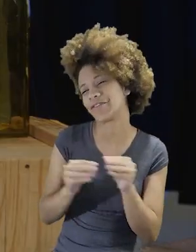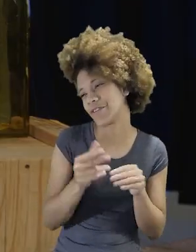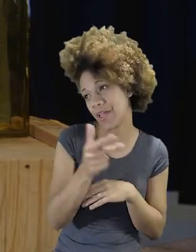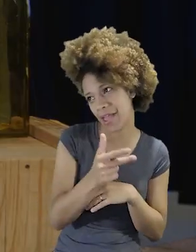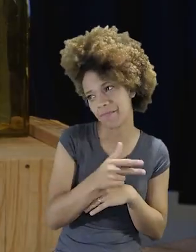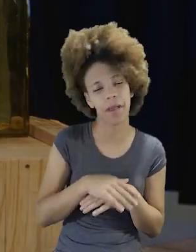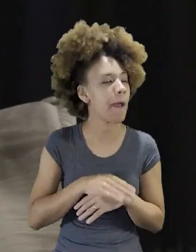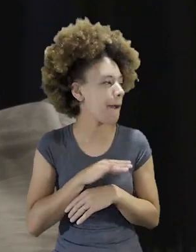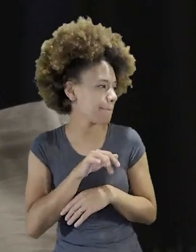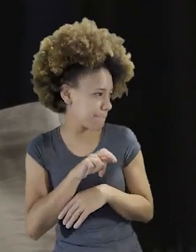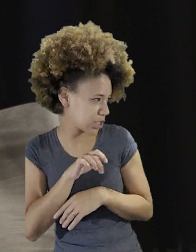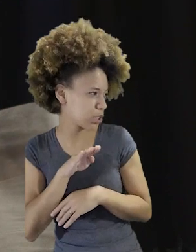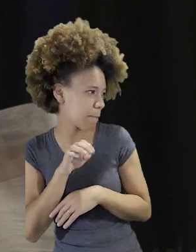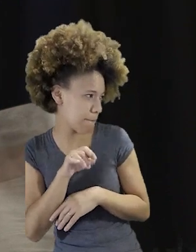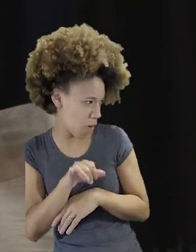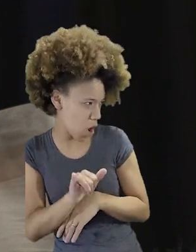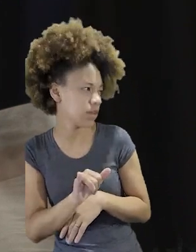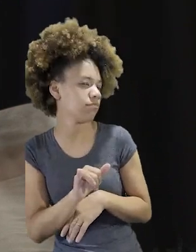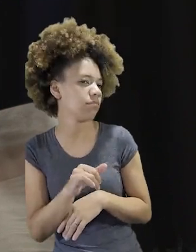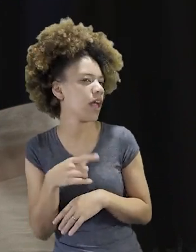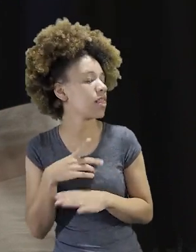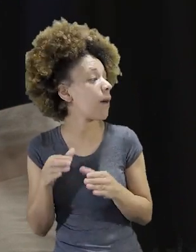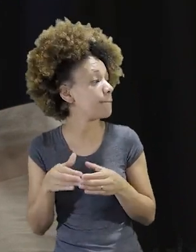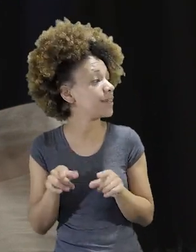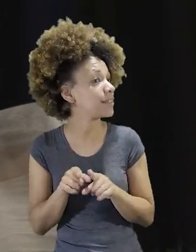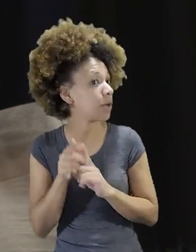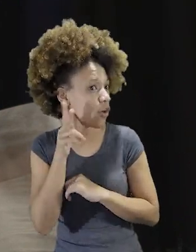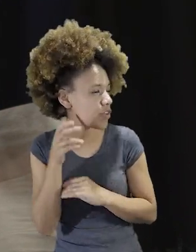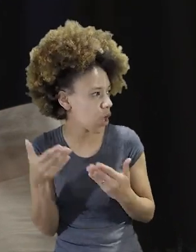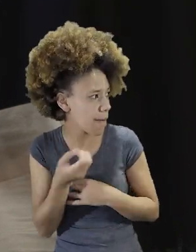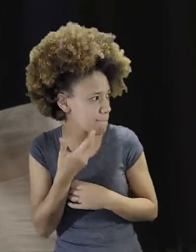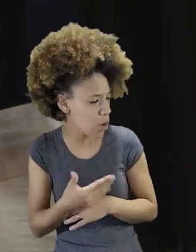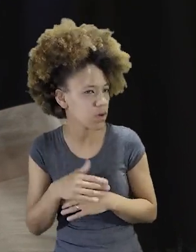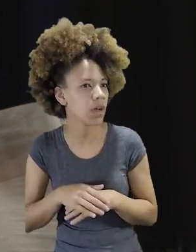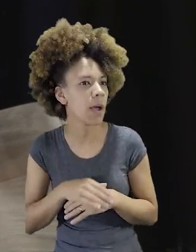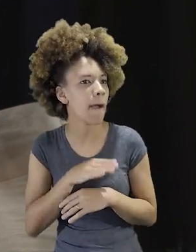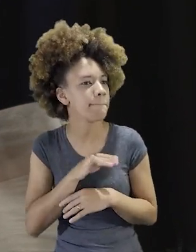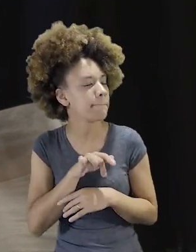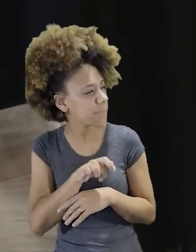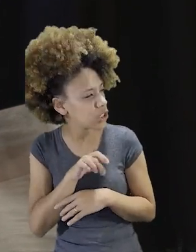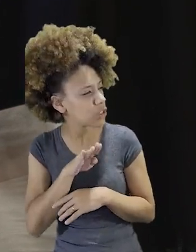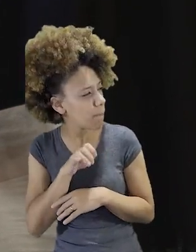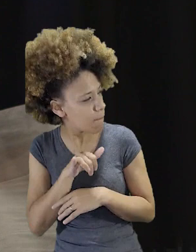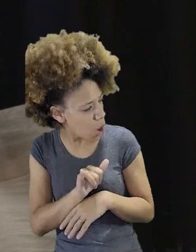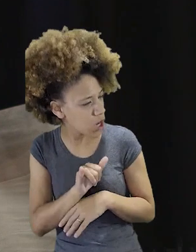banda de rock vida de rap é exatamente eu gosto muito de Beach Boys É tem umas coisas inclusive uma banda que eu tô ouvindo agora é muito boa para um bicho Boys